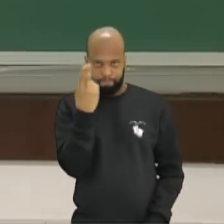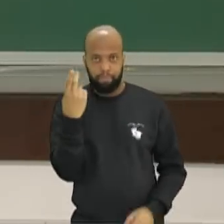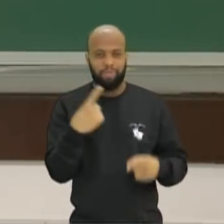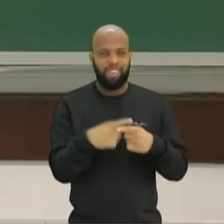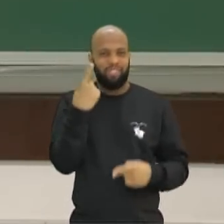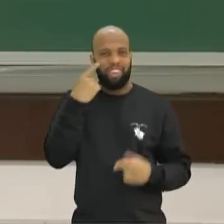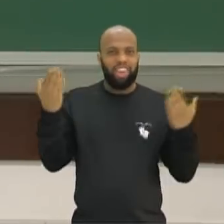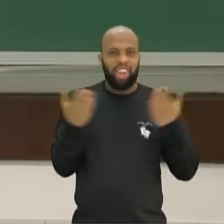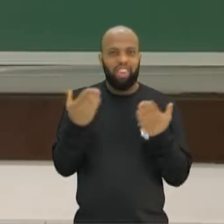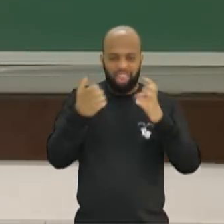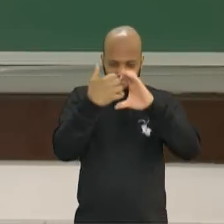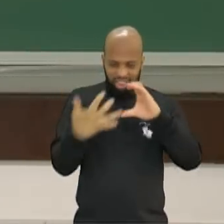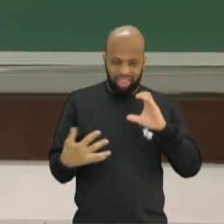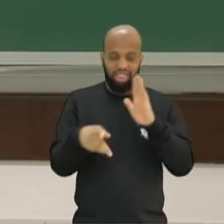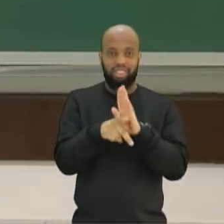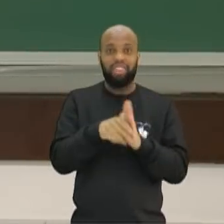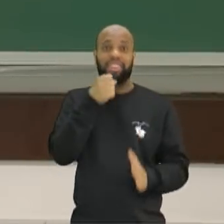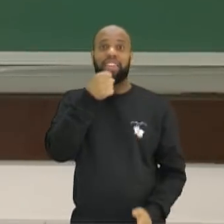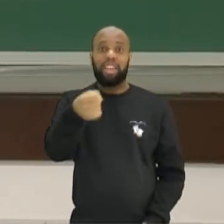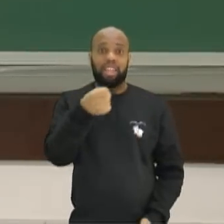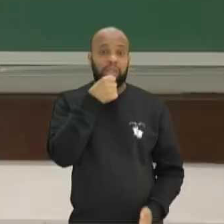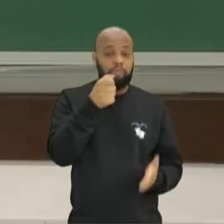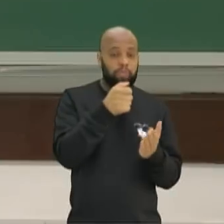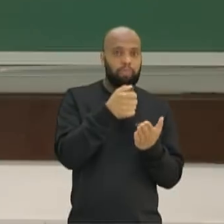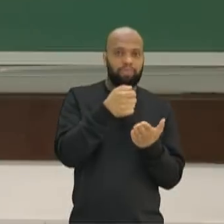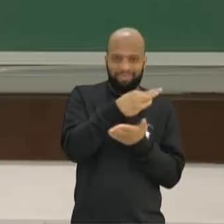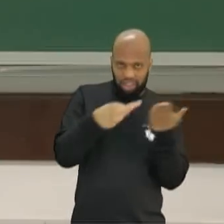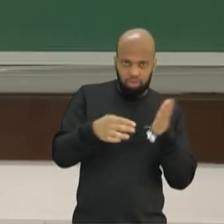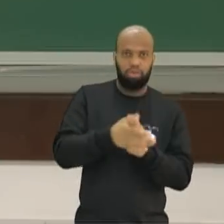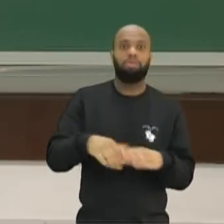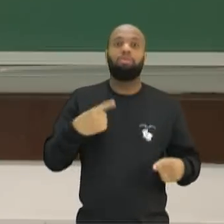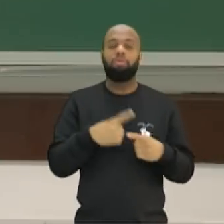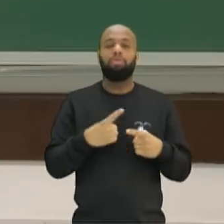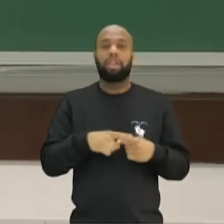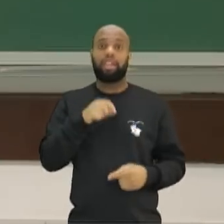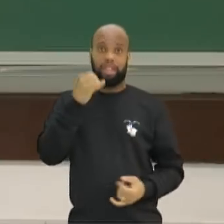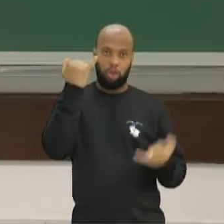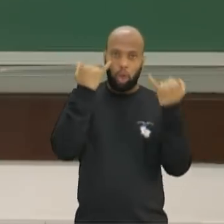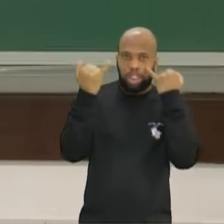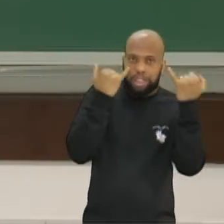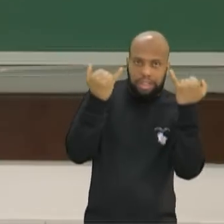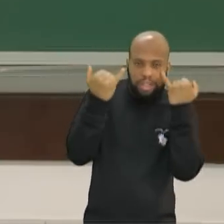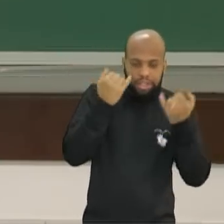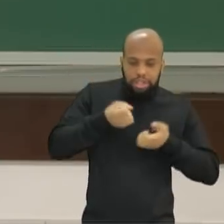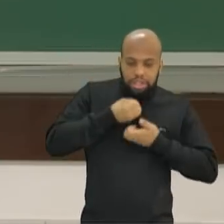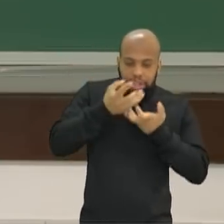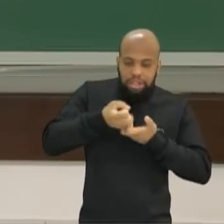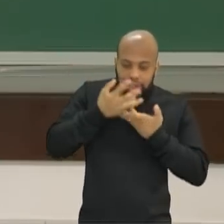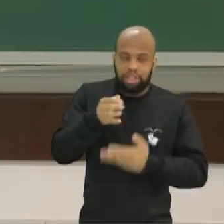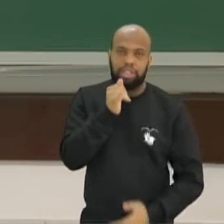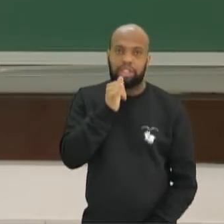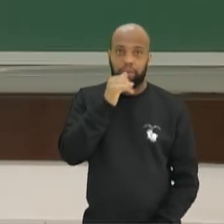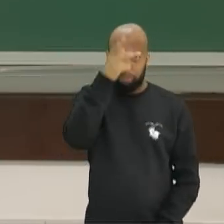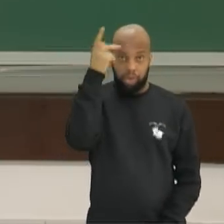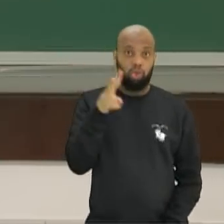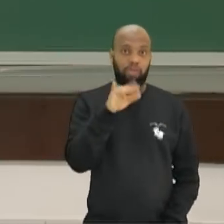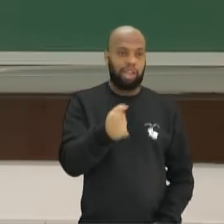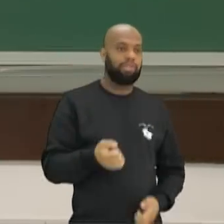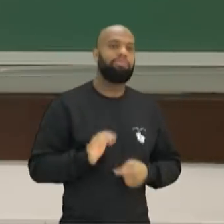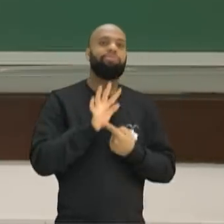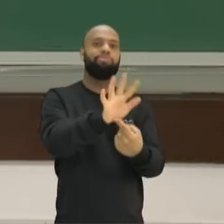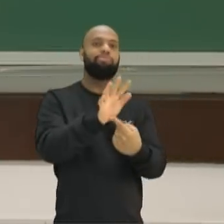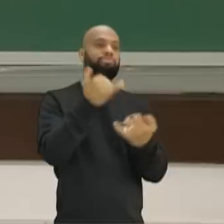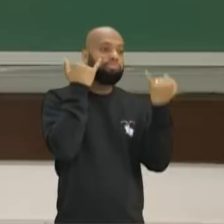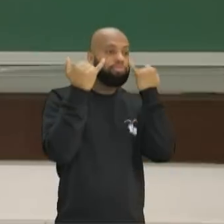da característica da reportagem. Olha só, uma notícia, né, quando um repórter vai dar uma notícia,